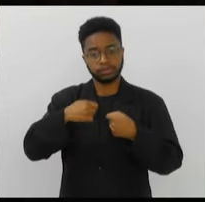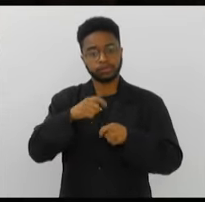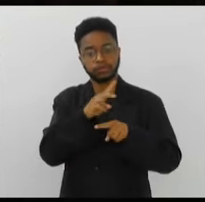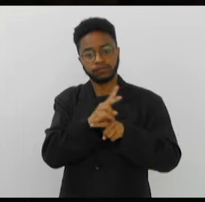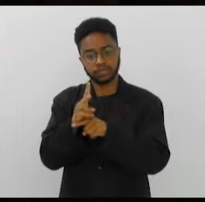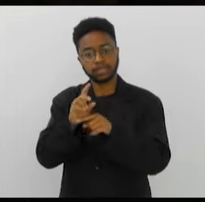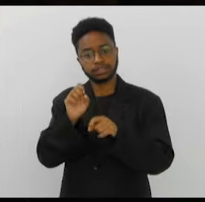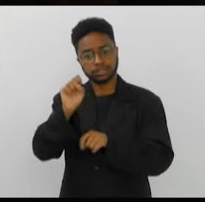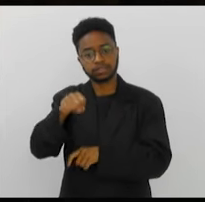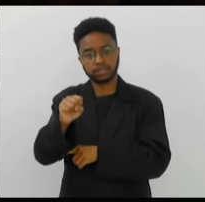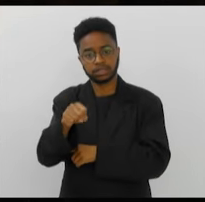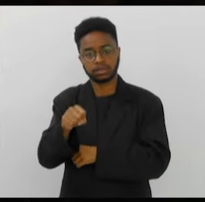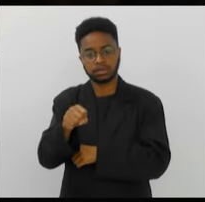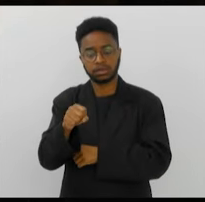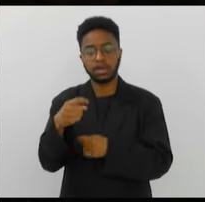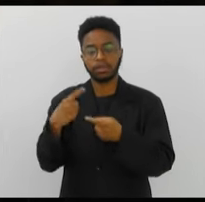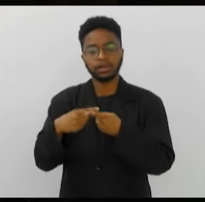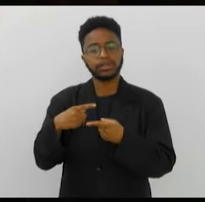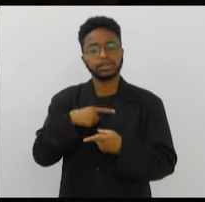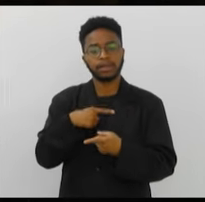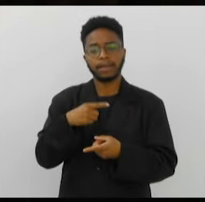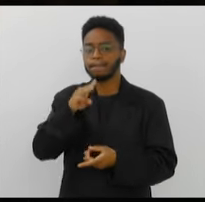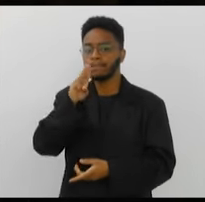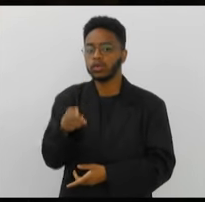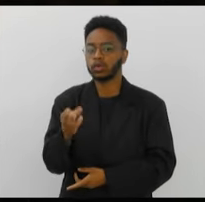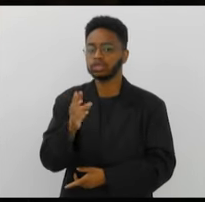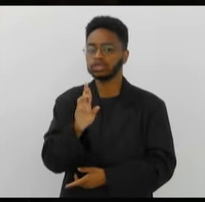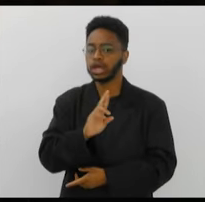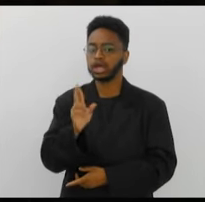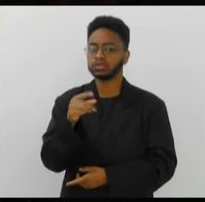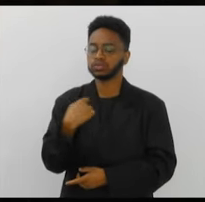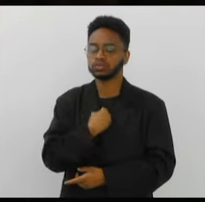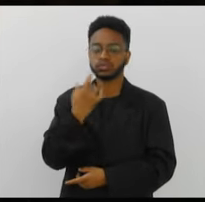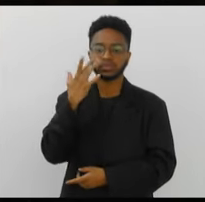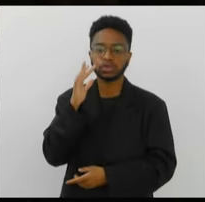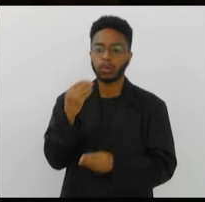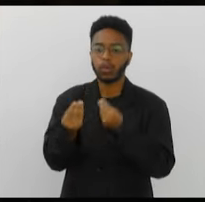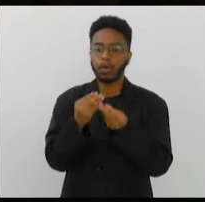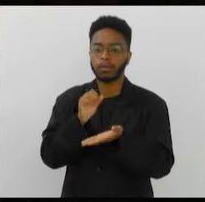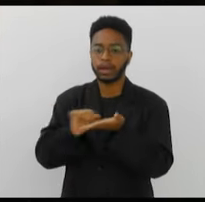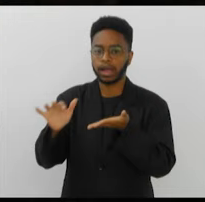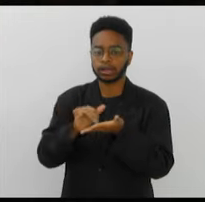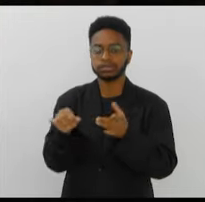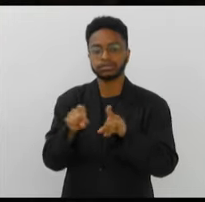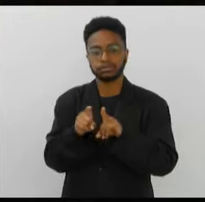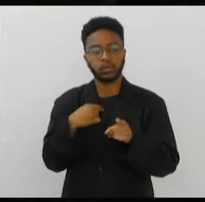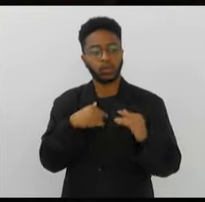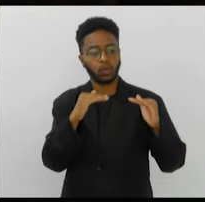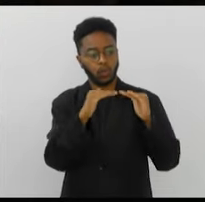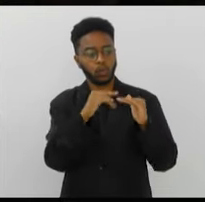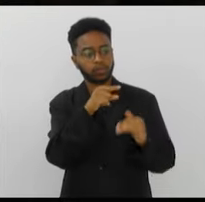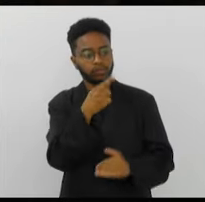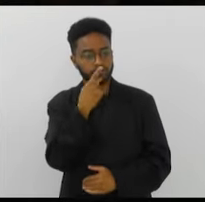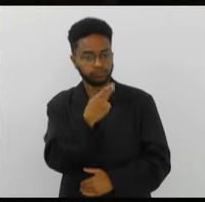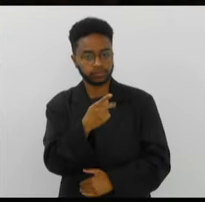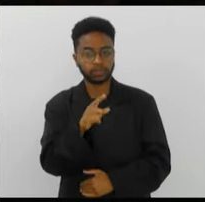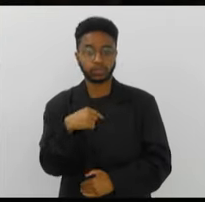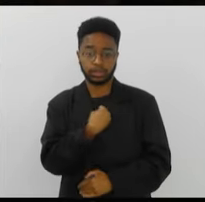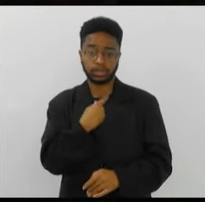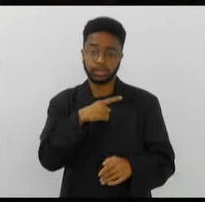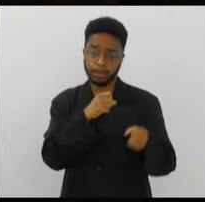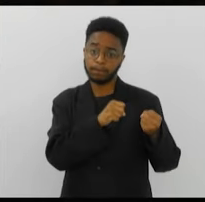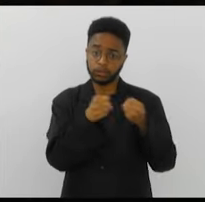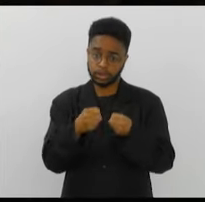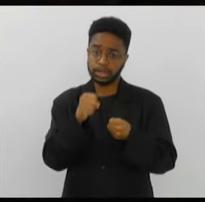caixa preta do Fuspom, pô. São milhões e milhões e milhões que a gente não sabe para onde está indo esse dinheiro. E aí, eu comungo da mesma ideia de Vossa Excelência, nós temos poder para isso dentro